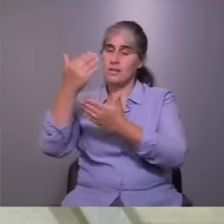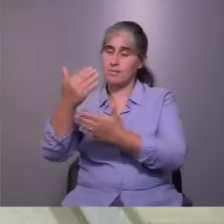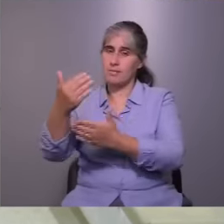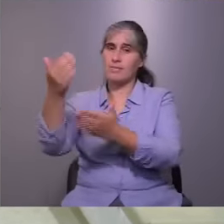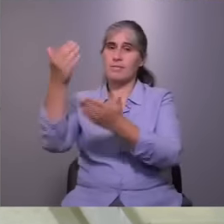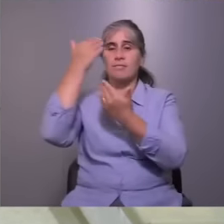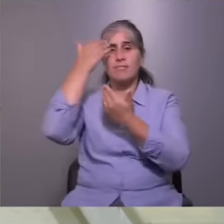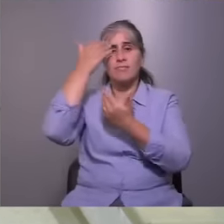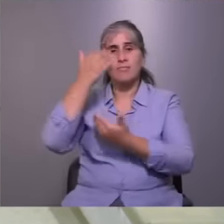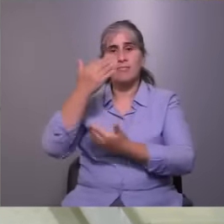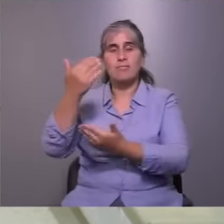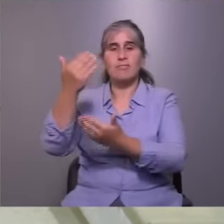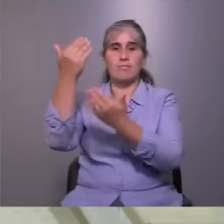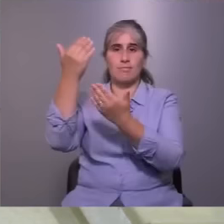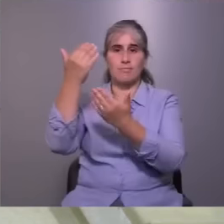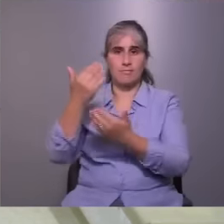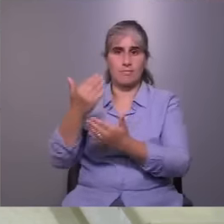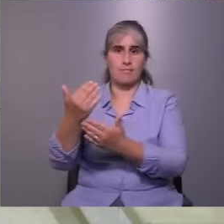Mãe, mais forte.